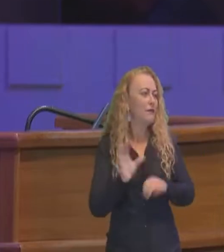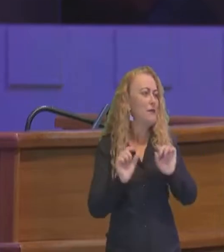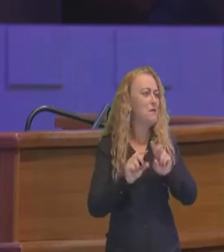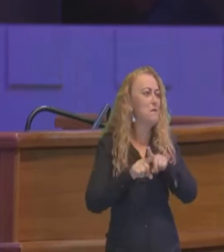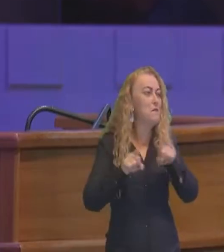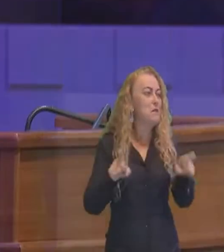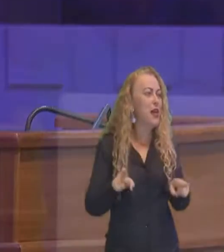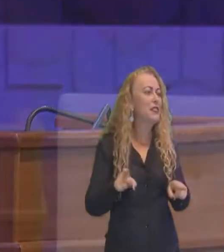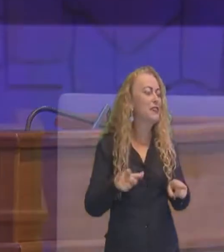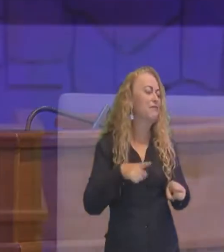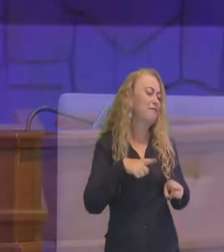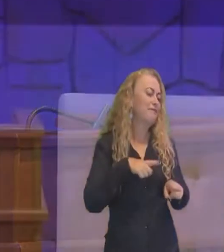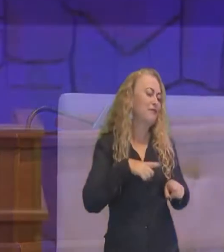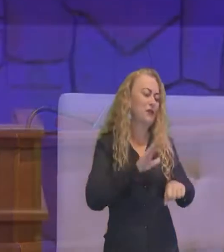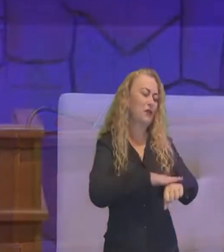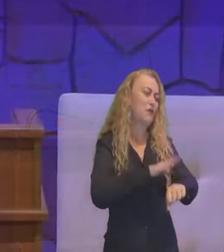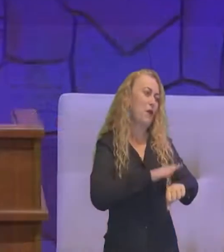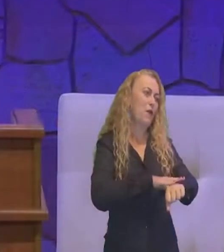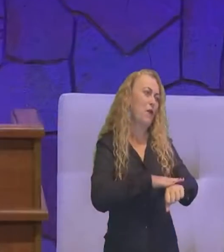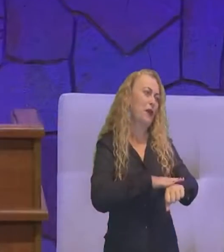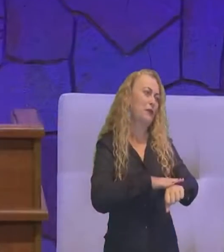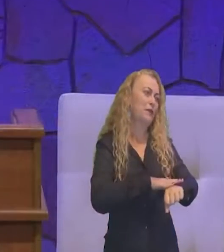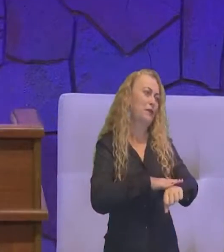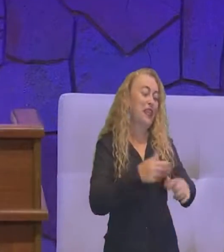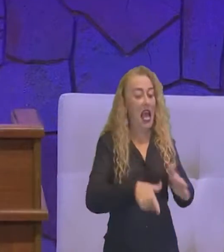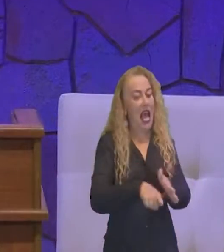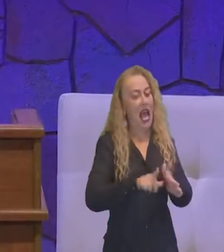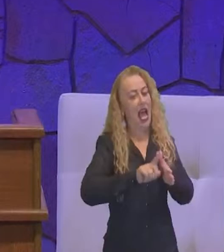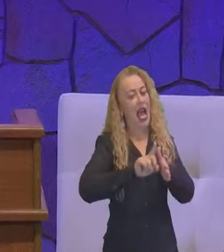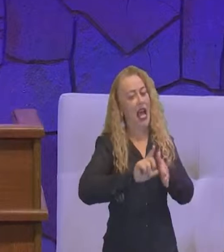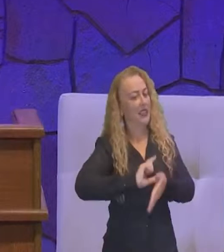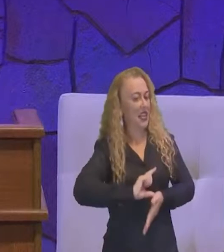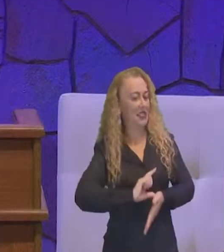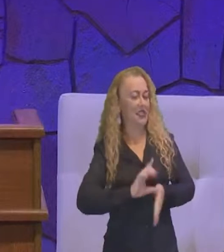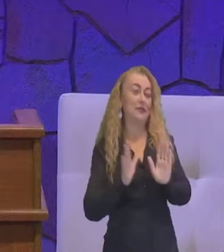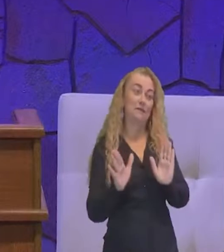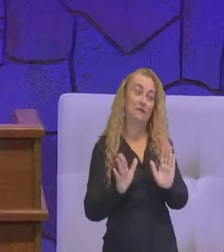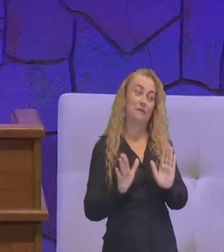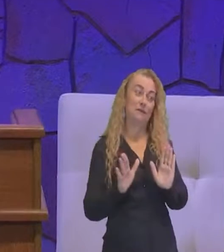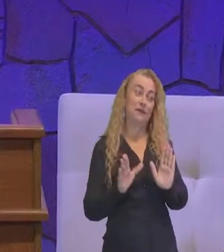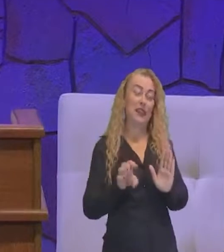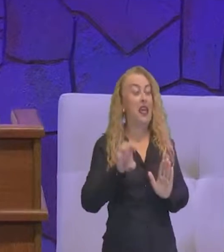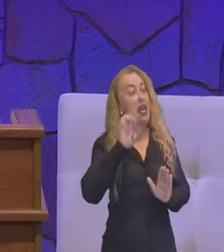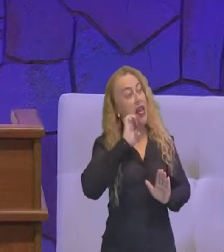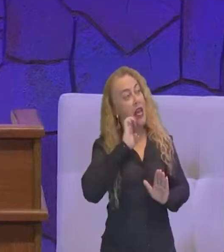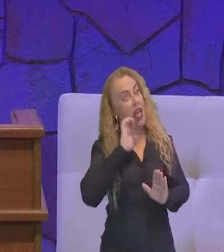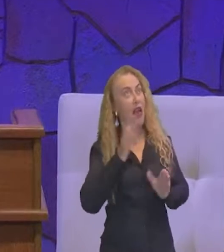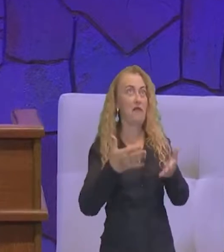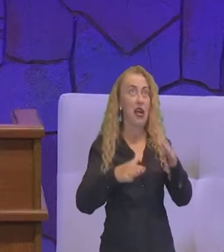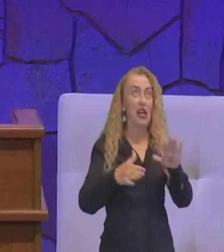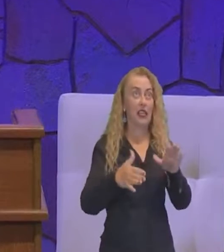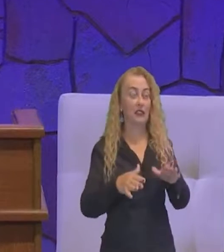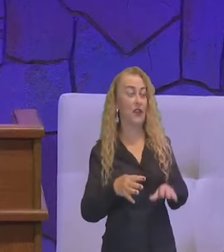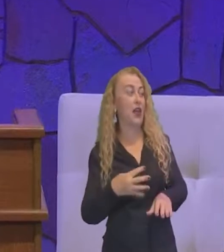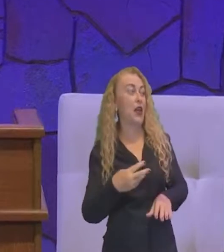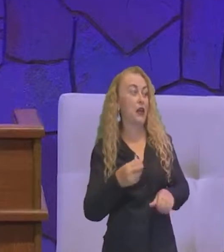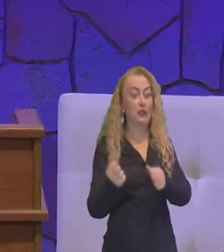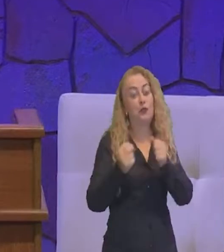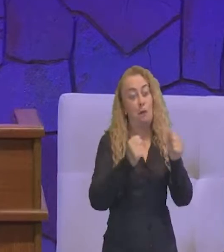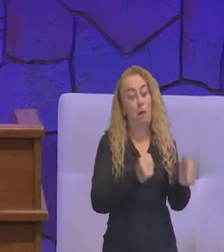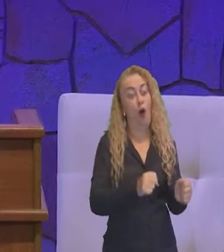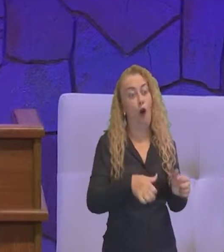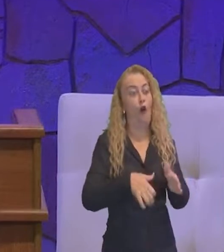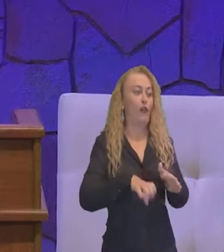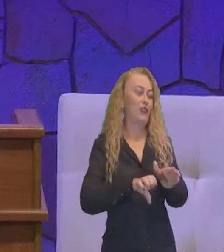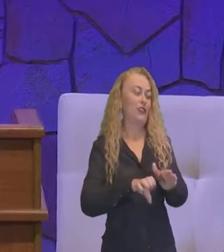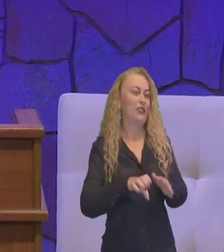Aqui para nós, noiva sempre chega atrasada. E Eva deve ter chegado atrasada também para o casamento. E deve ter lá o